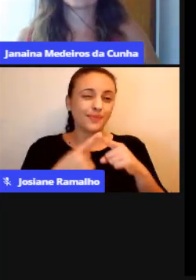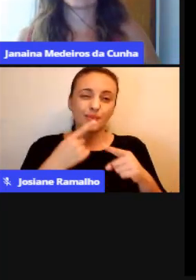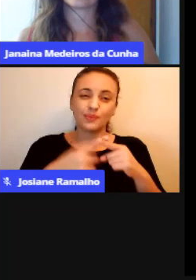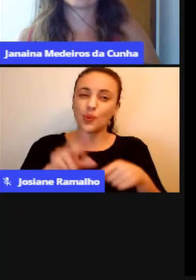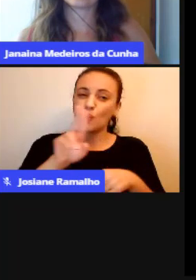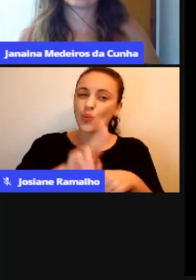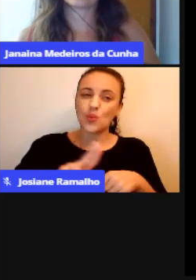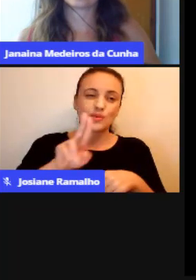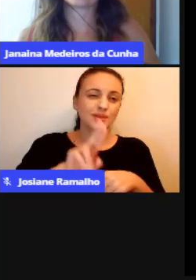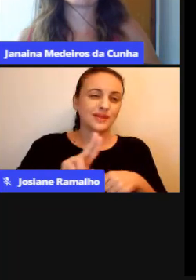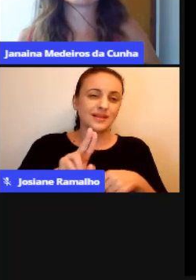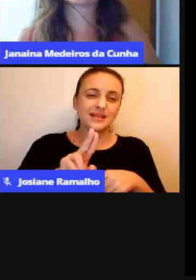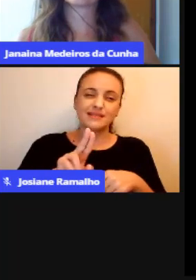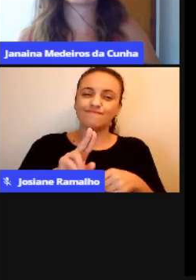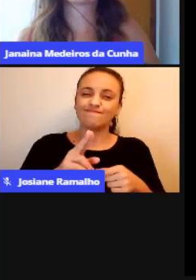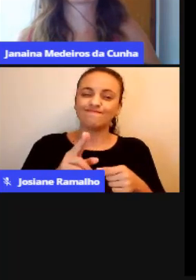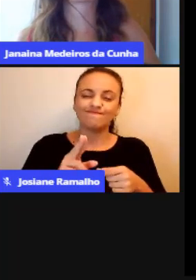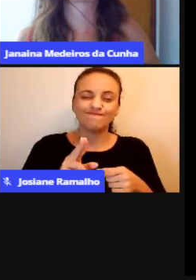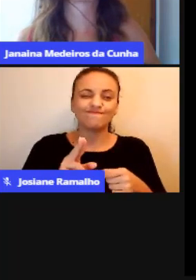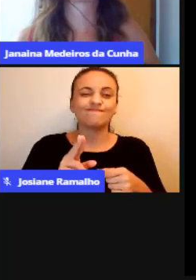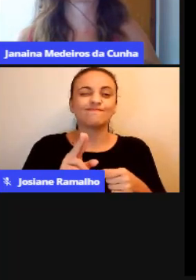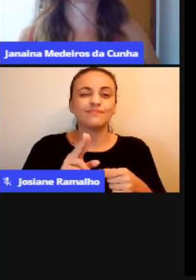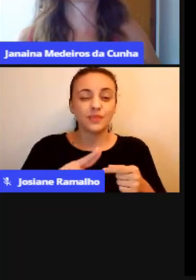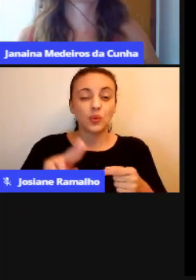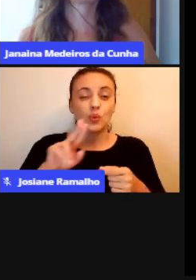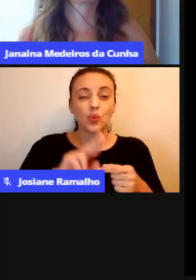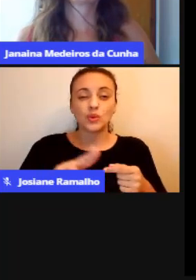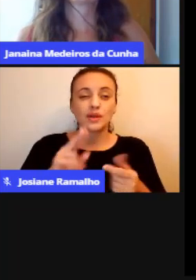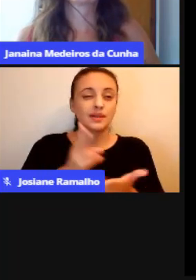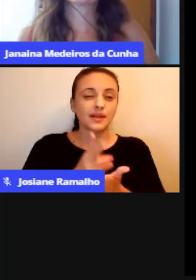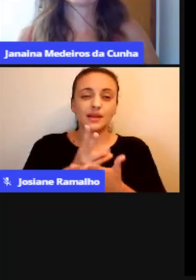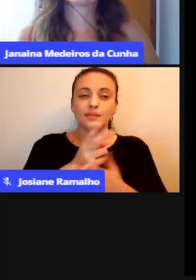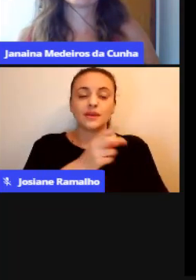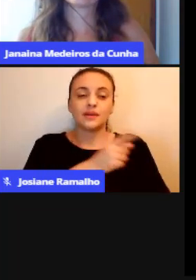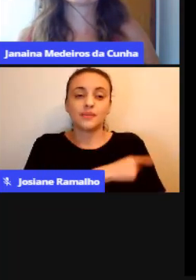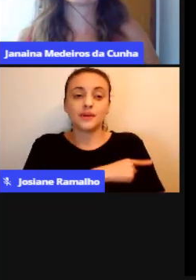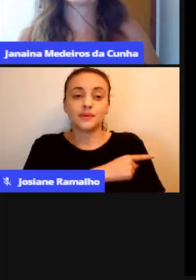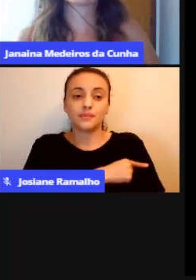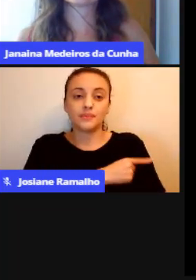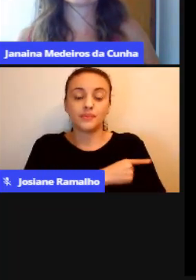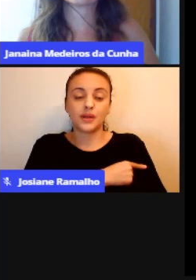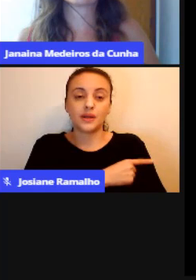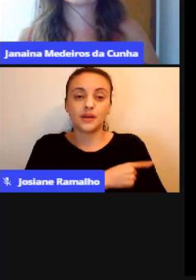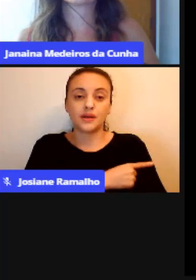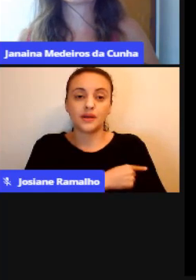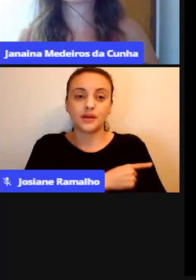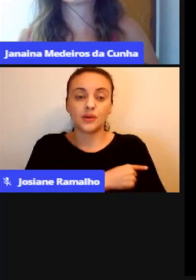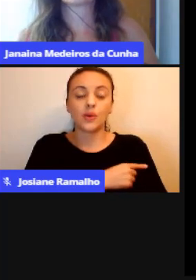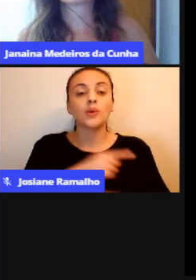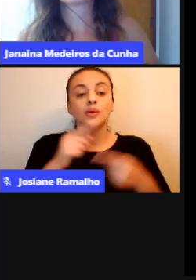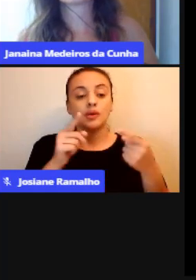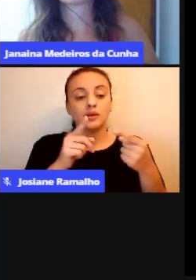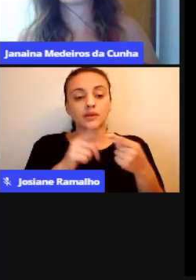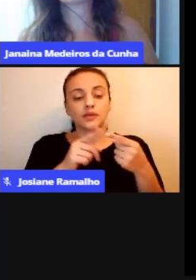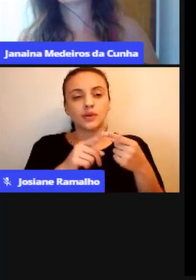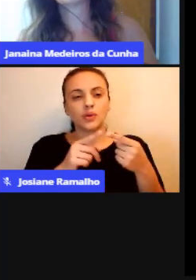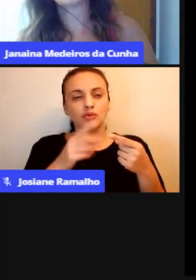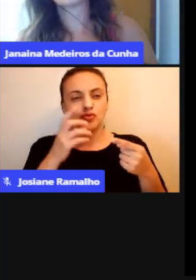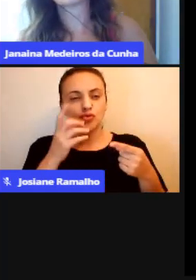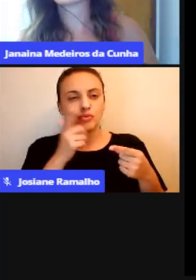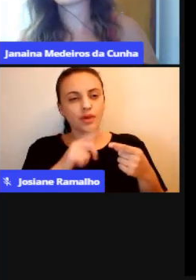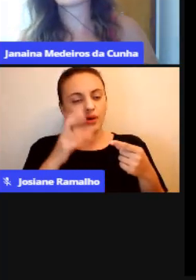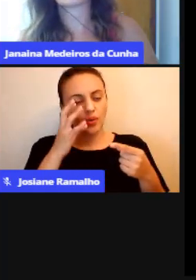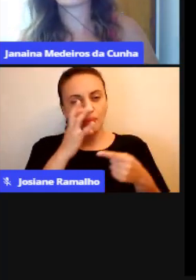disse, ela é uma avaliação que, por meio dela, nós identificamos